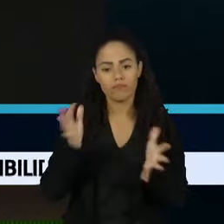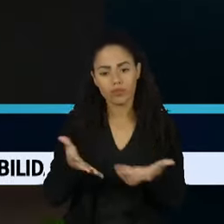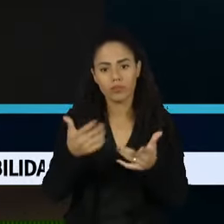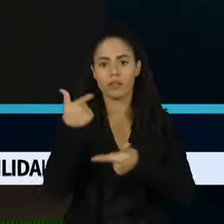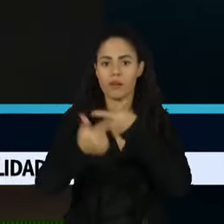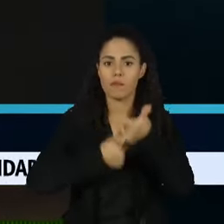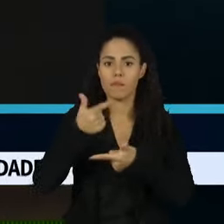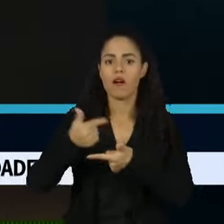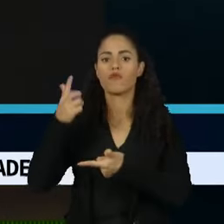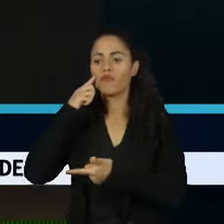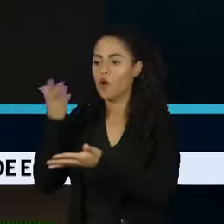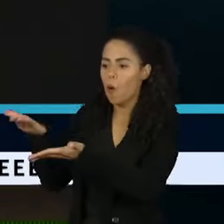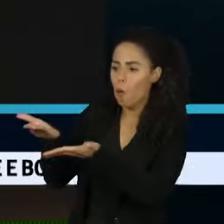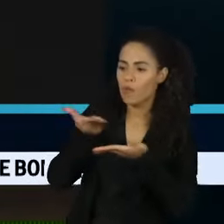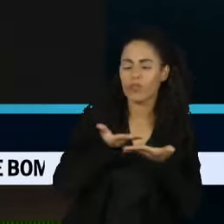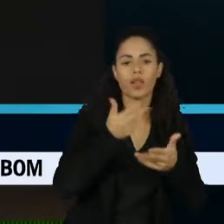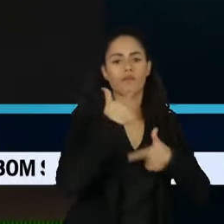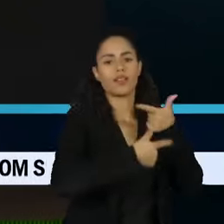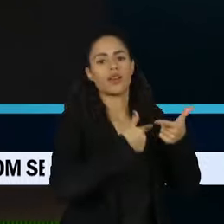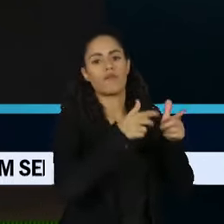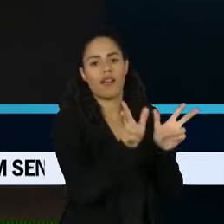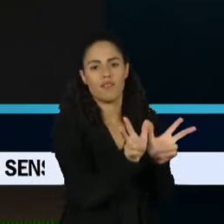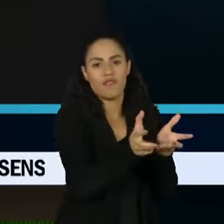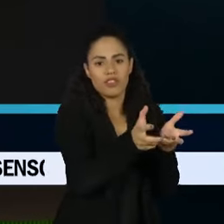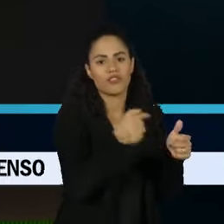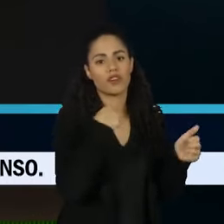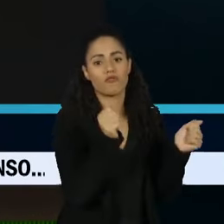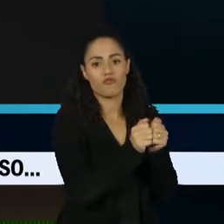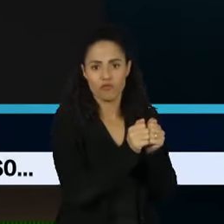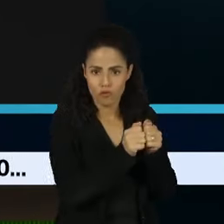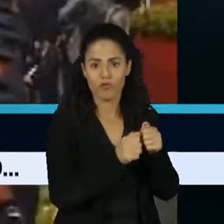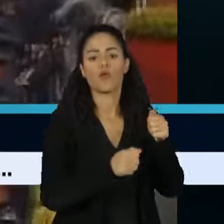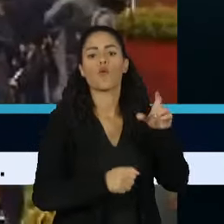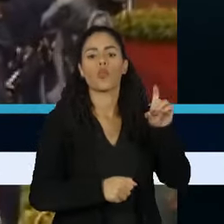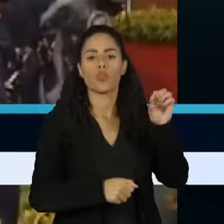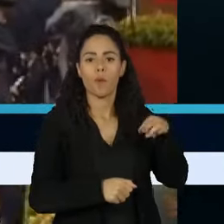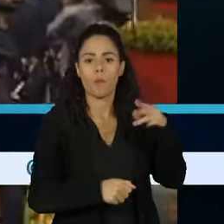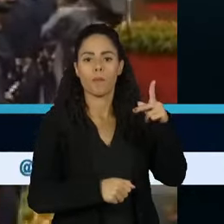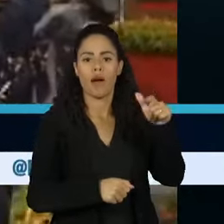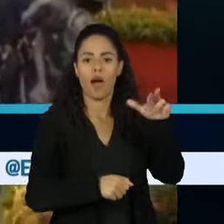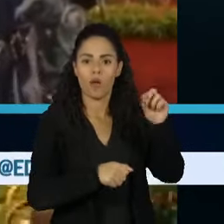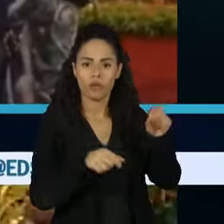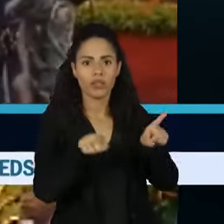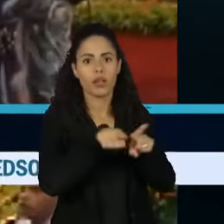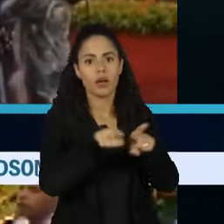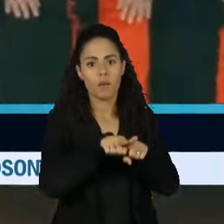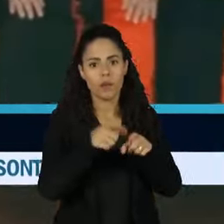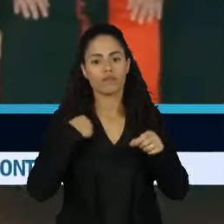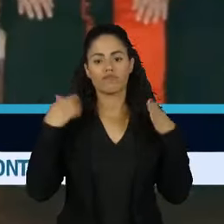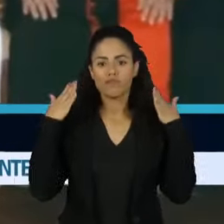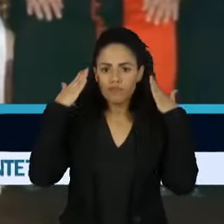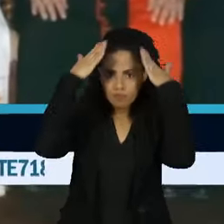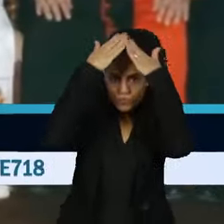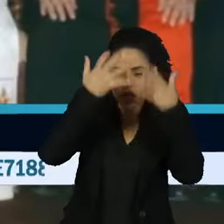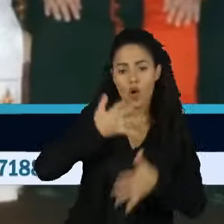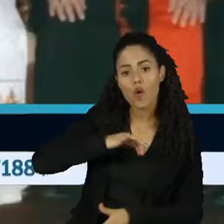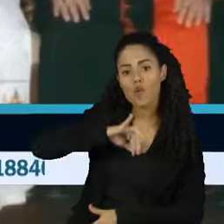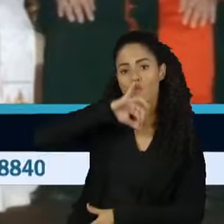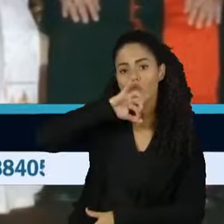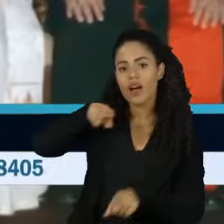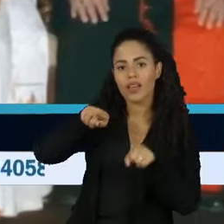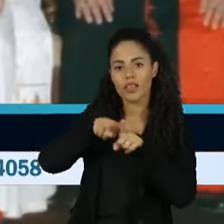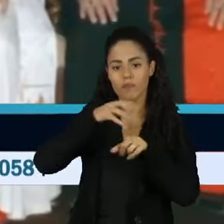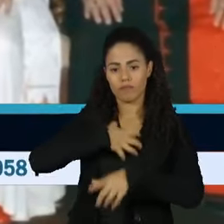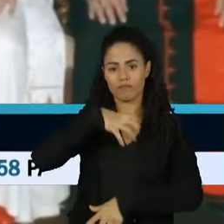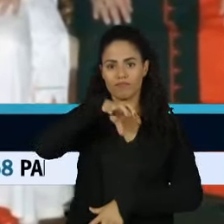no Vaticano, ao lado do Papa João Paulo II. Ao retornar, recebeu o título de arcebispo da Arquidiocese de Salvador,